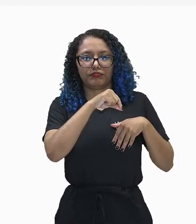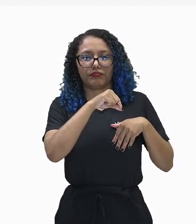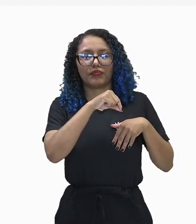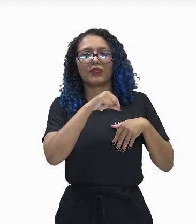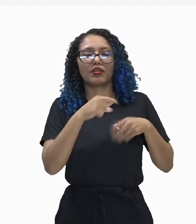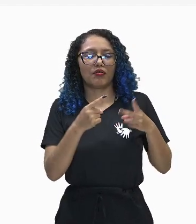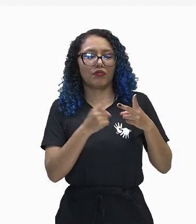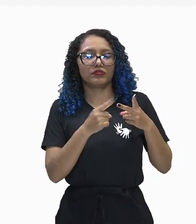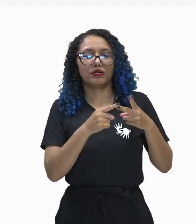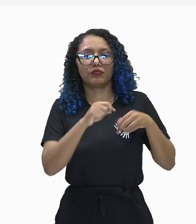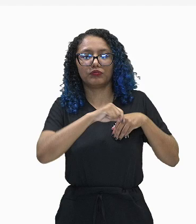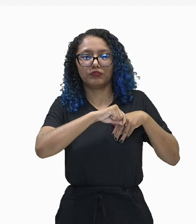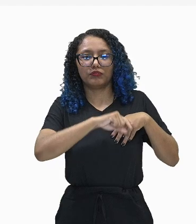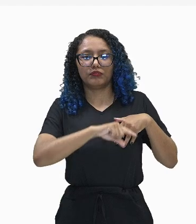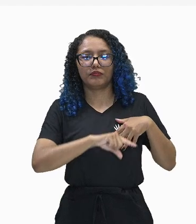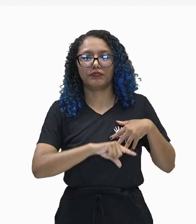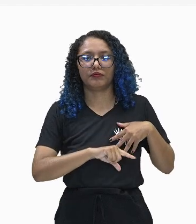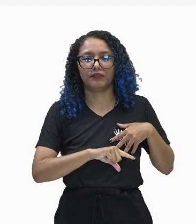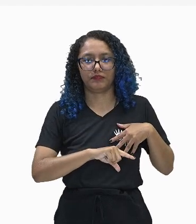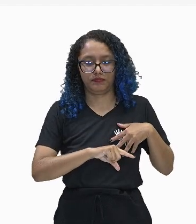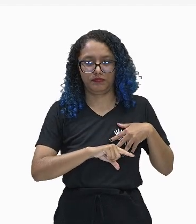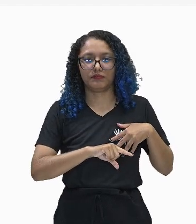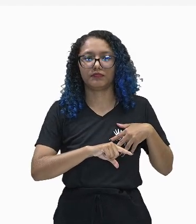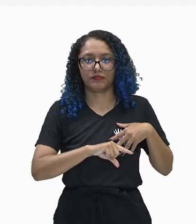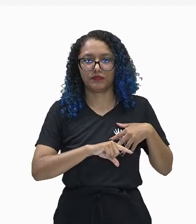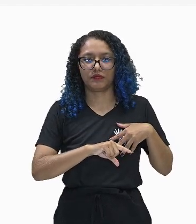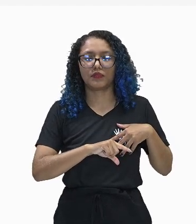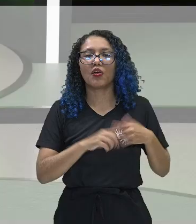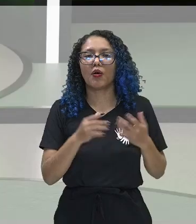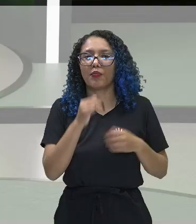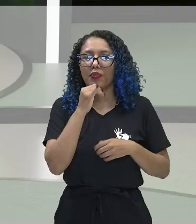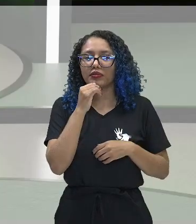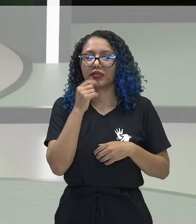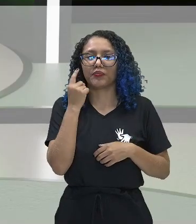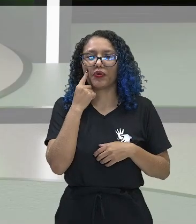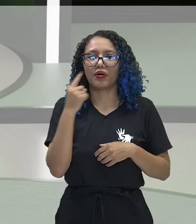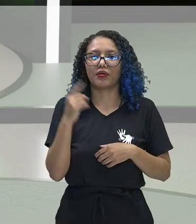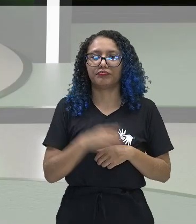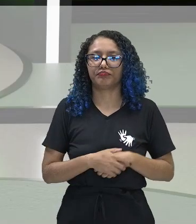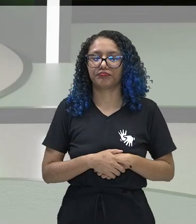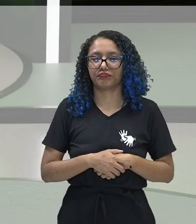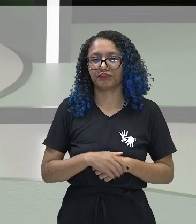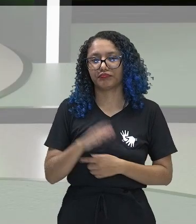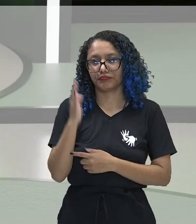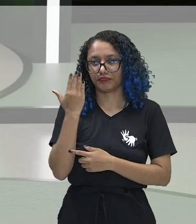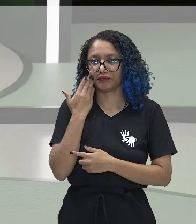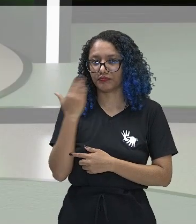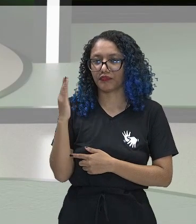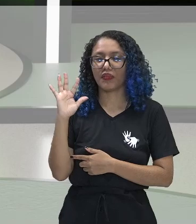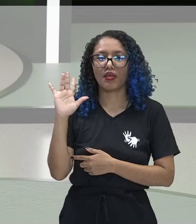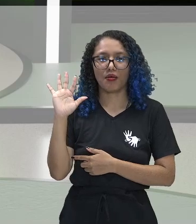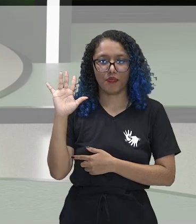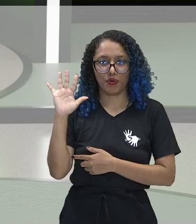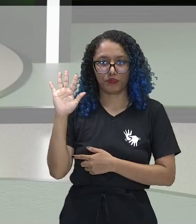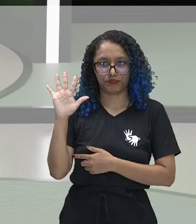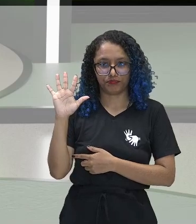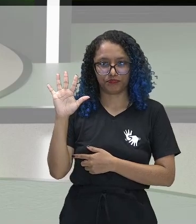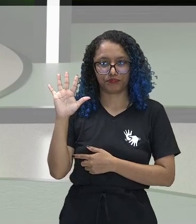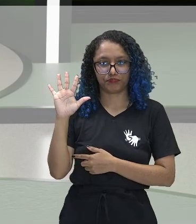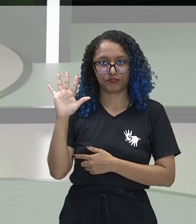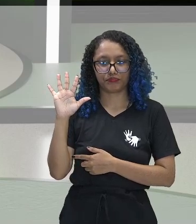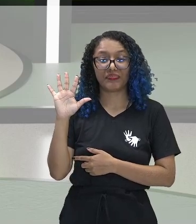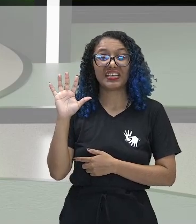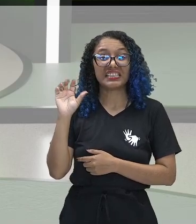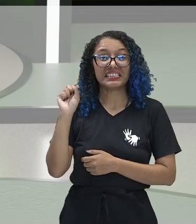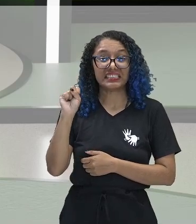diástole, o movimento de relaxamento. Então, todos aí com a mão aberta. Vejam aqui a minha mão, ó, as mãos abertas, tá? Se